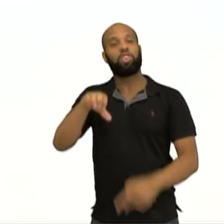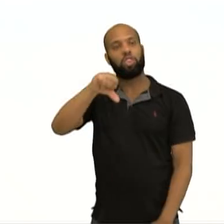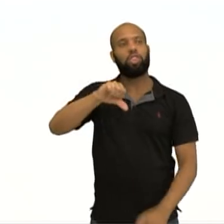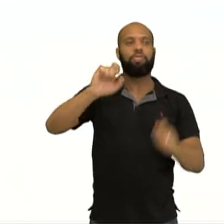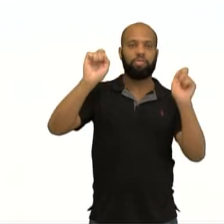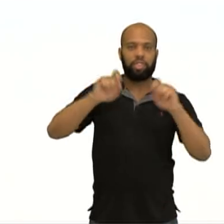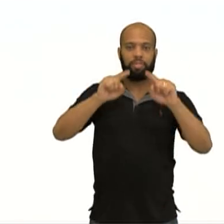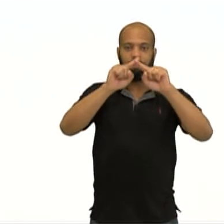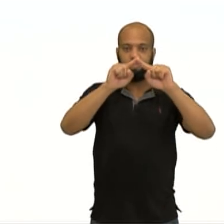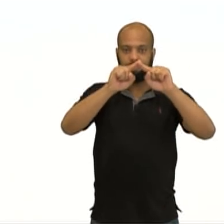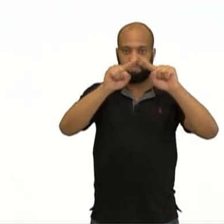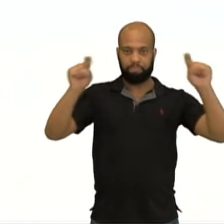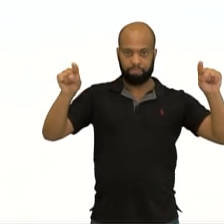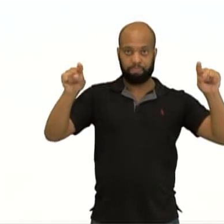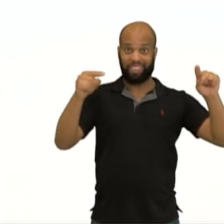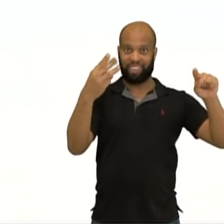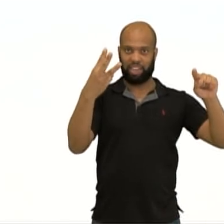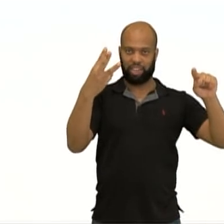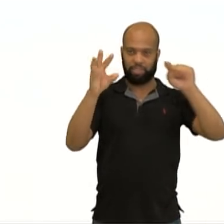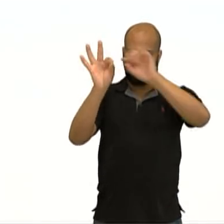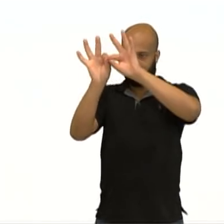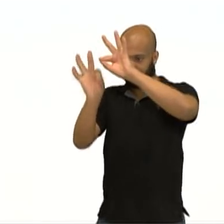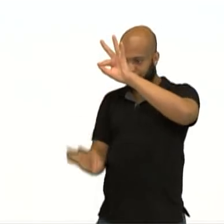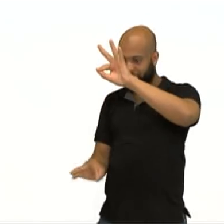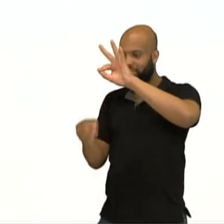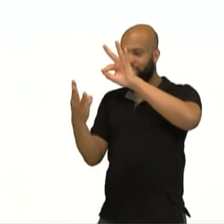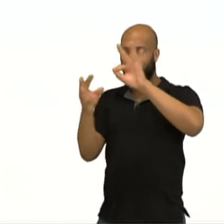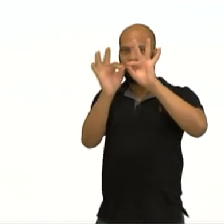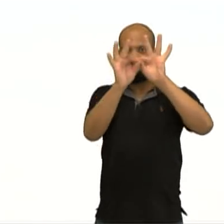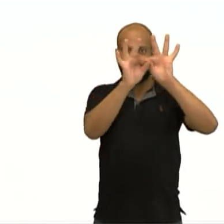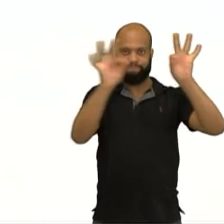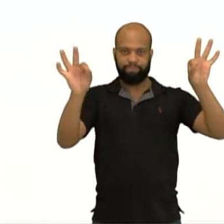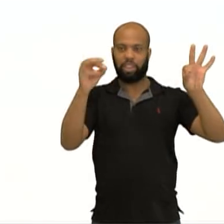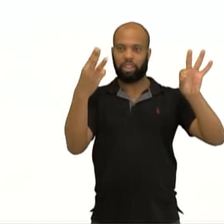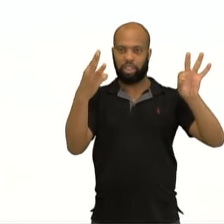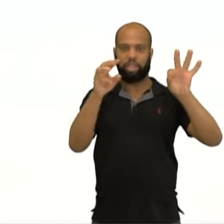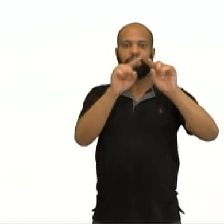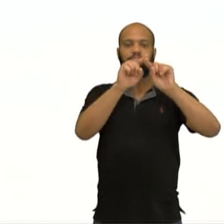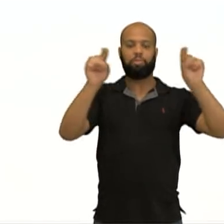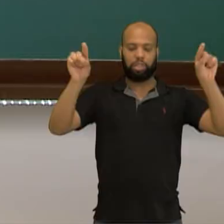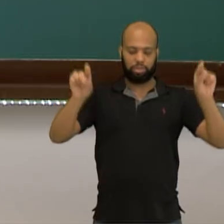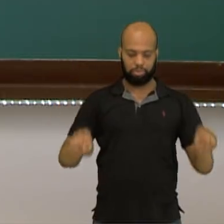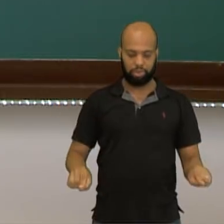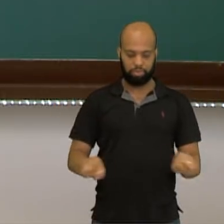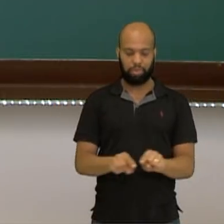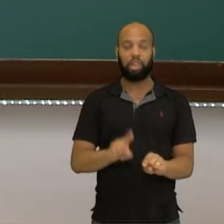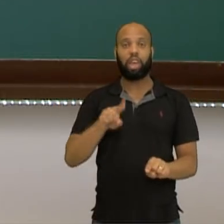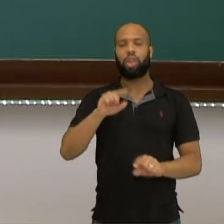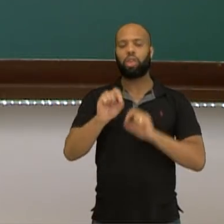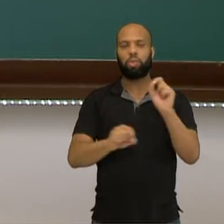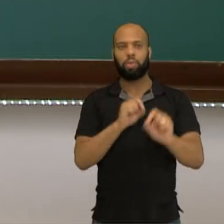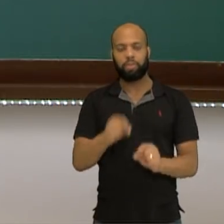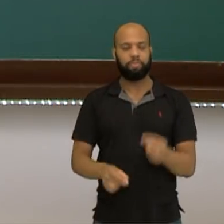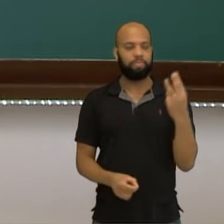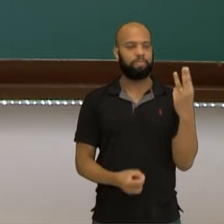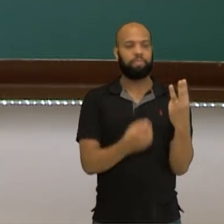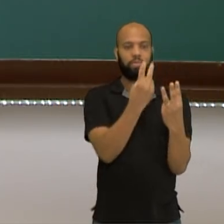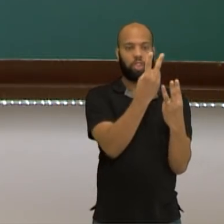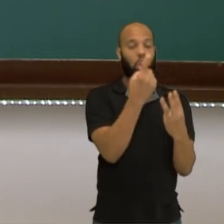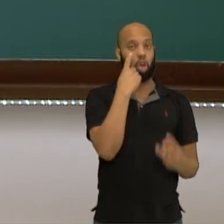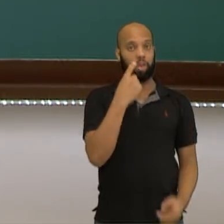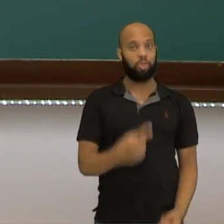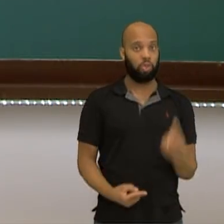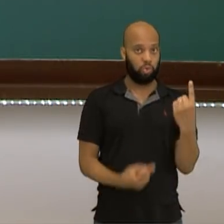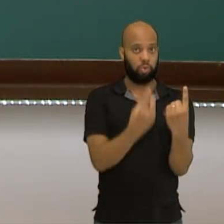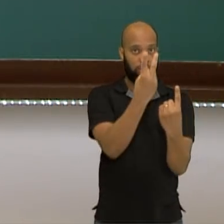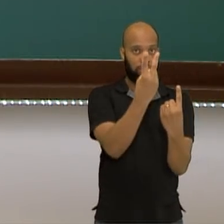de 3 por 3, ou seja, 3 ao quadrado. Então, seguindo a sequência, 1 ao